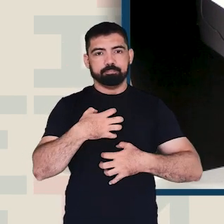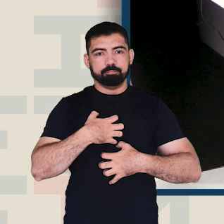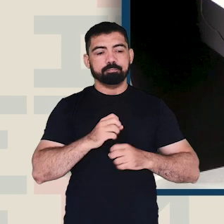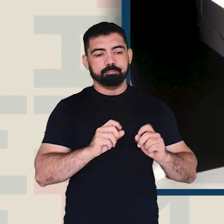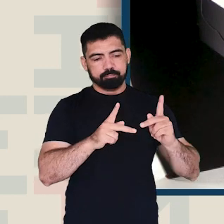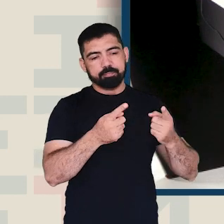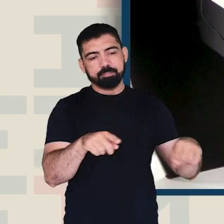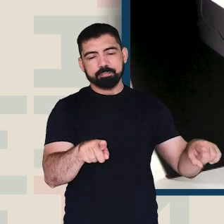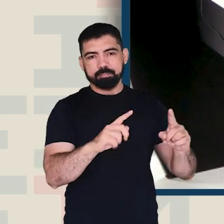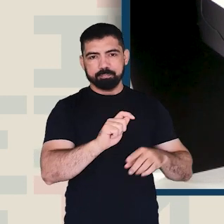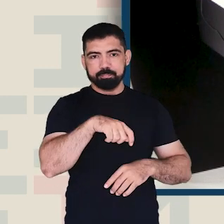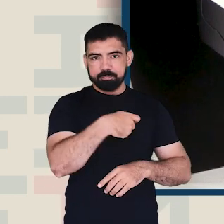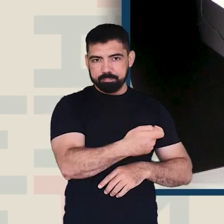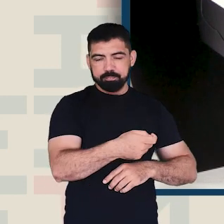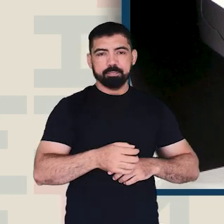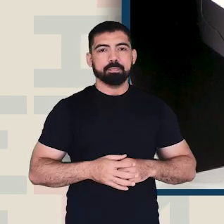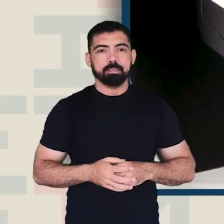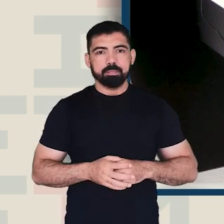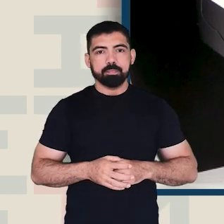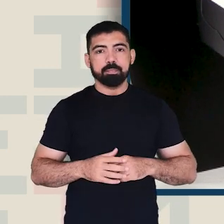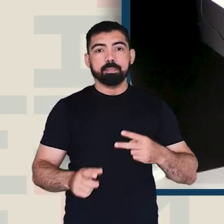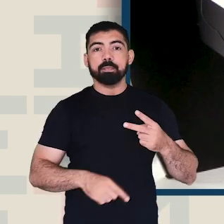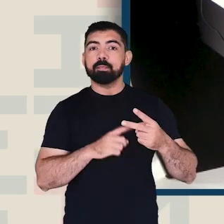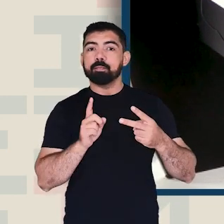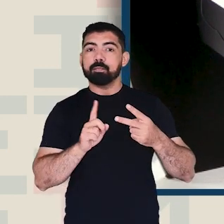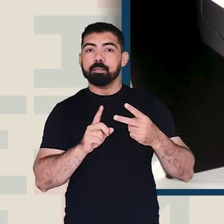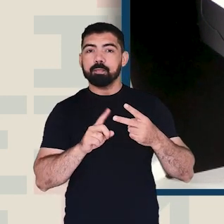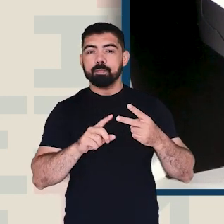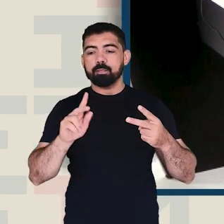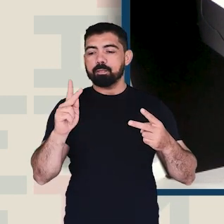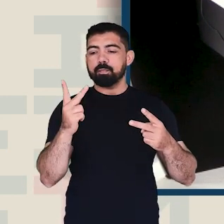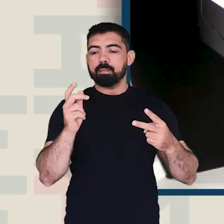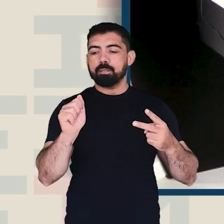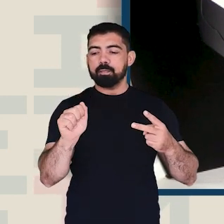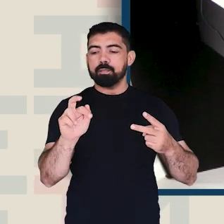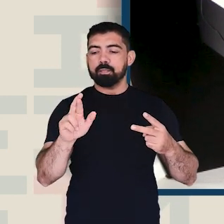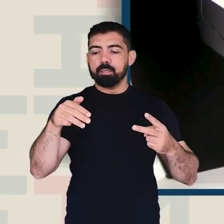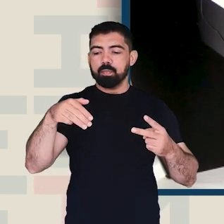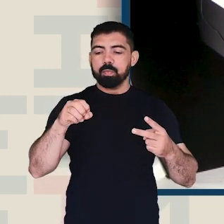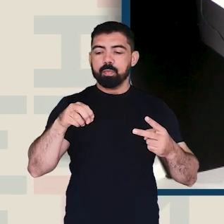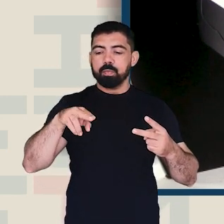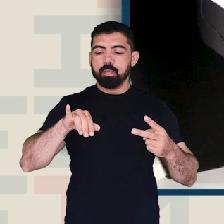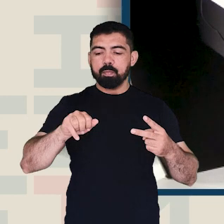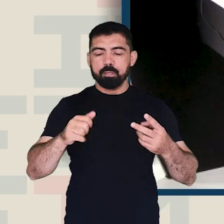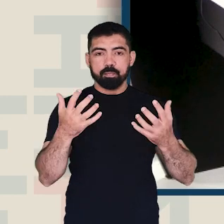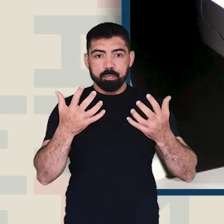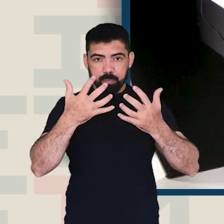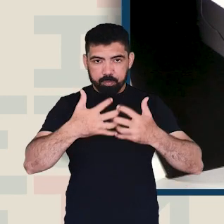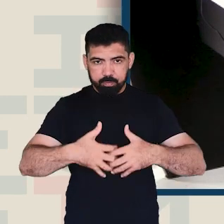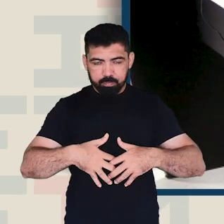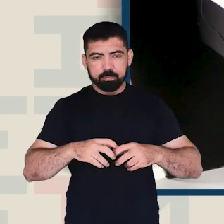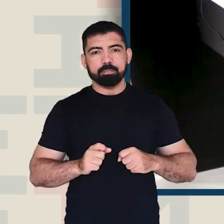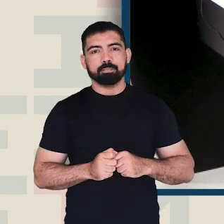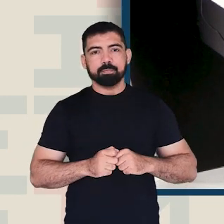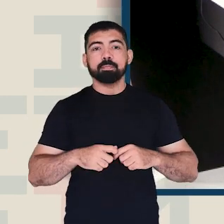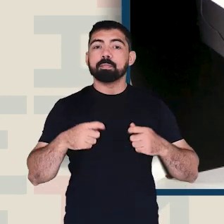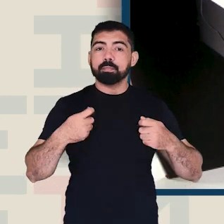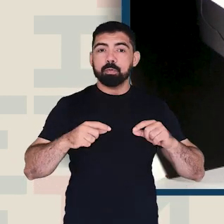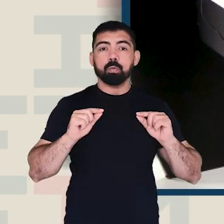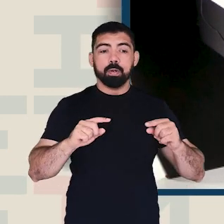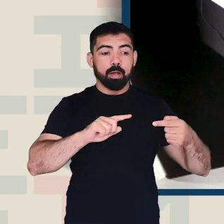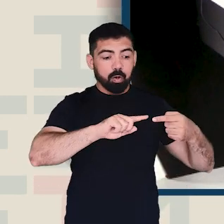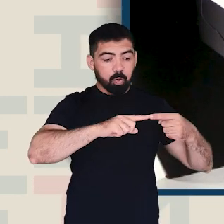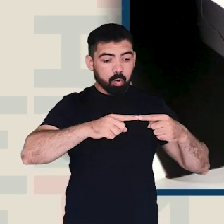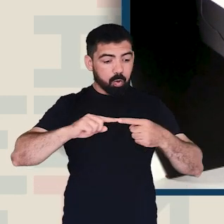melodia. A outra definição é harmonia. A harmonia é a combinação, então, de novo, tem que funcionar o ouvido, é